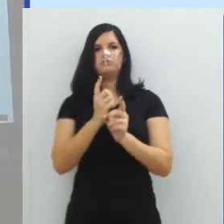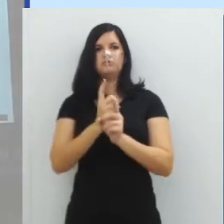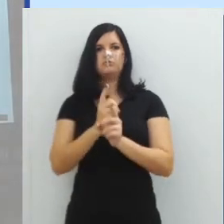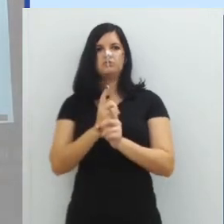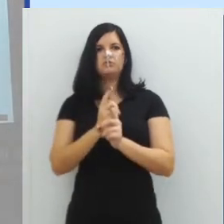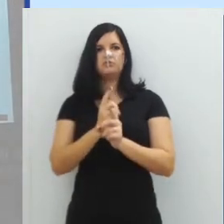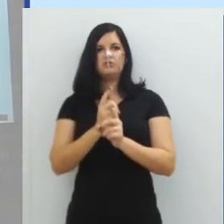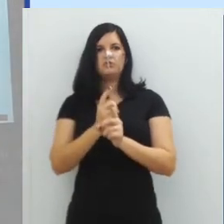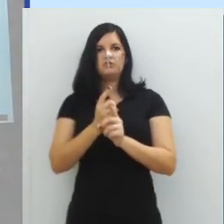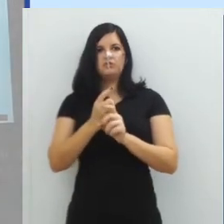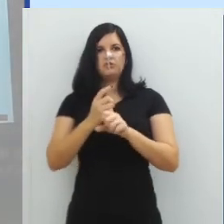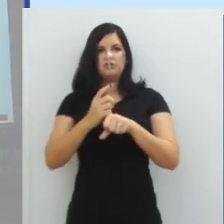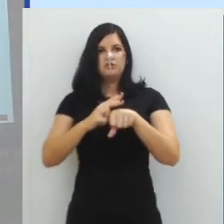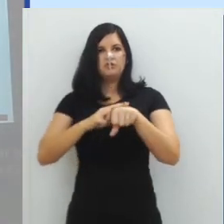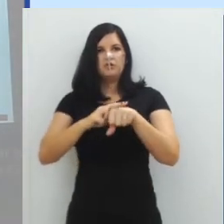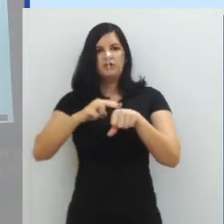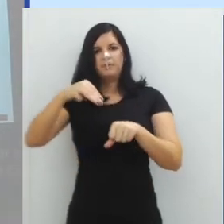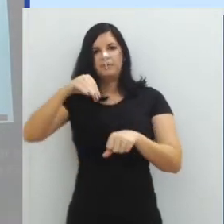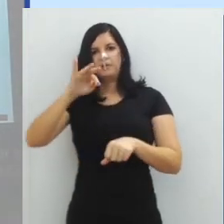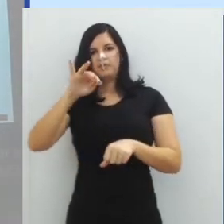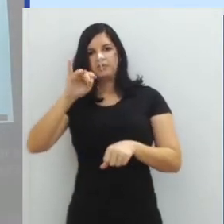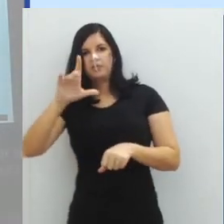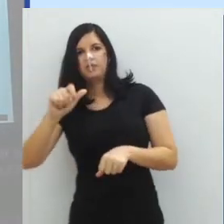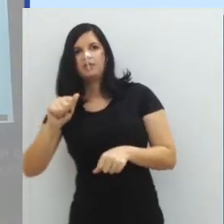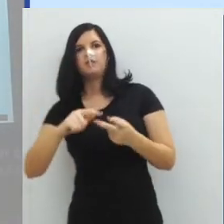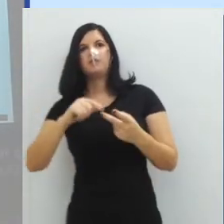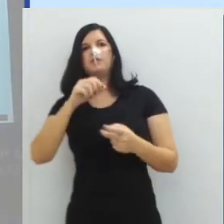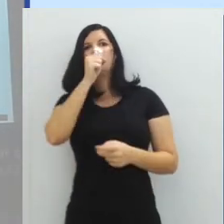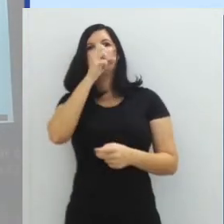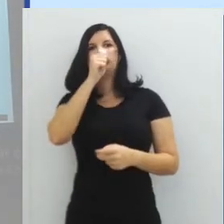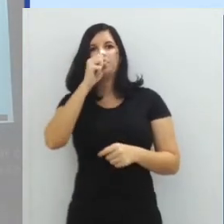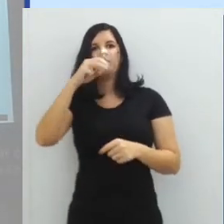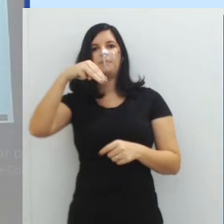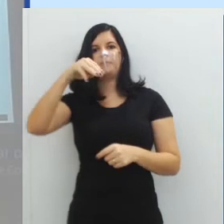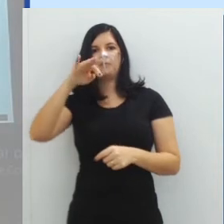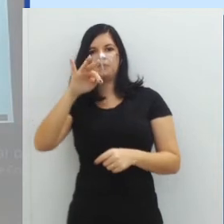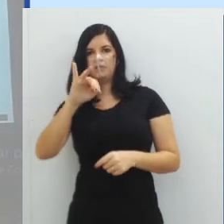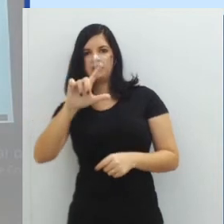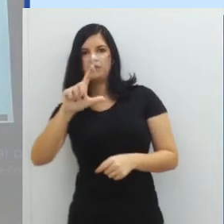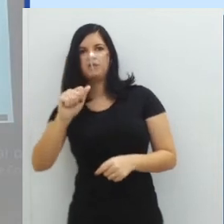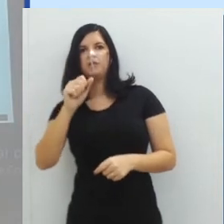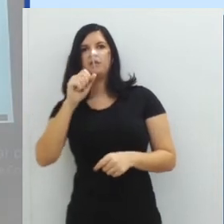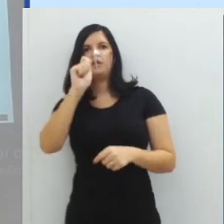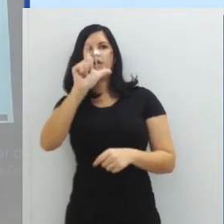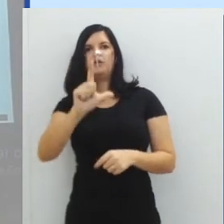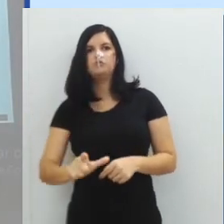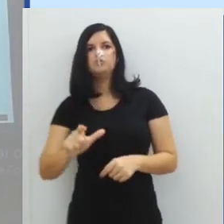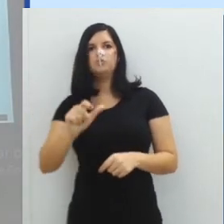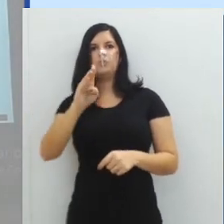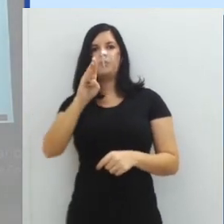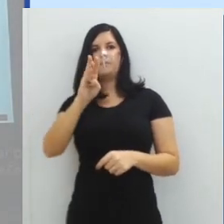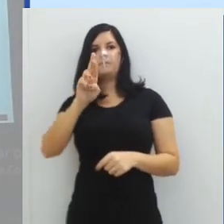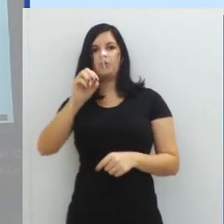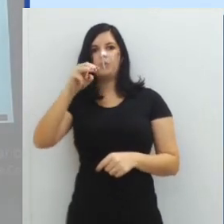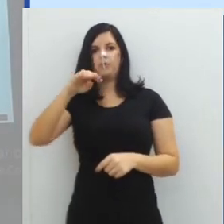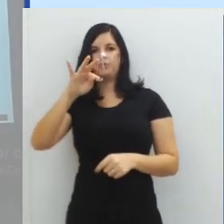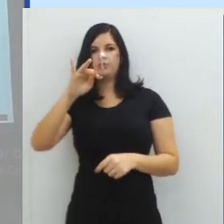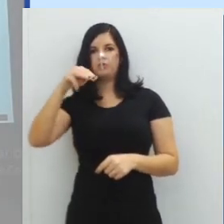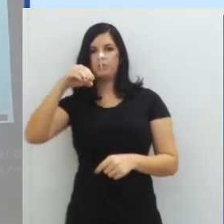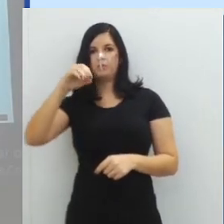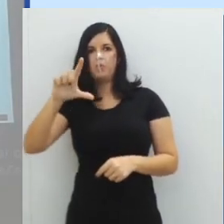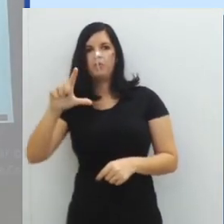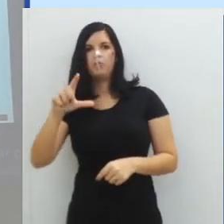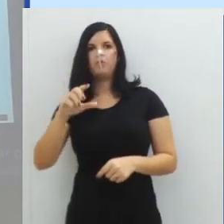é o violeta de metila, o alaranjado de metila, o azul de bromotimol, fenolftalaína e